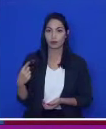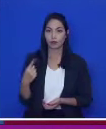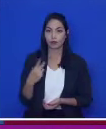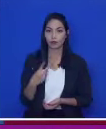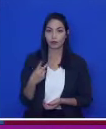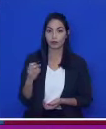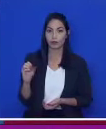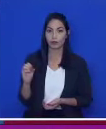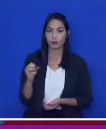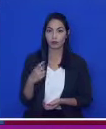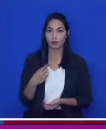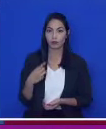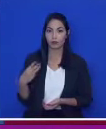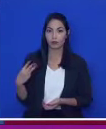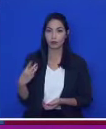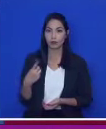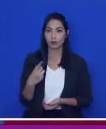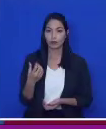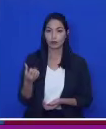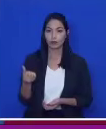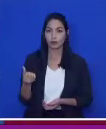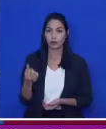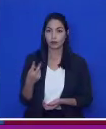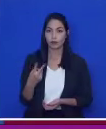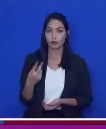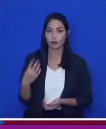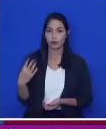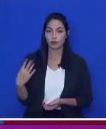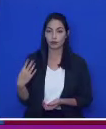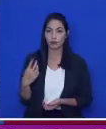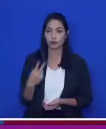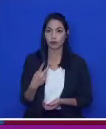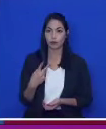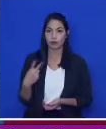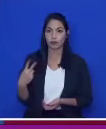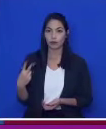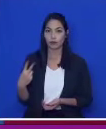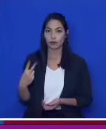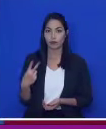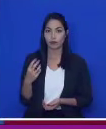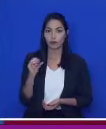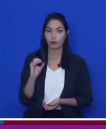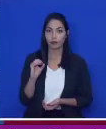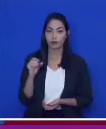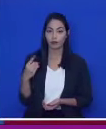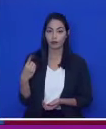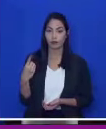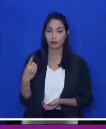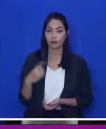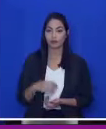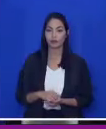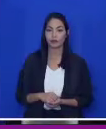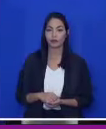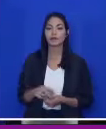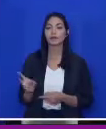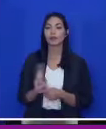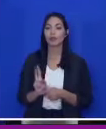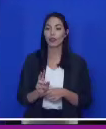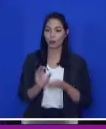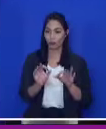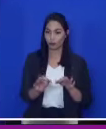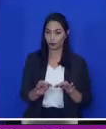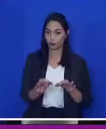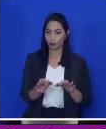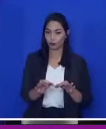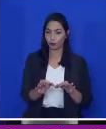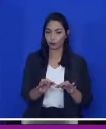11, 20, 13, 16, 24, 22 e 01. As auditoras